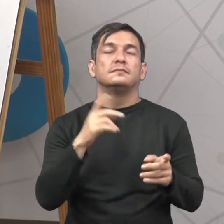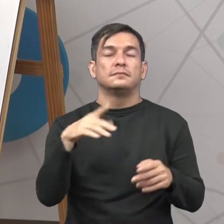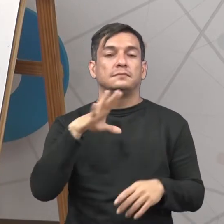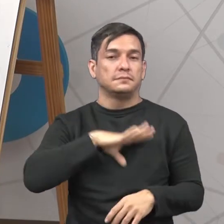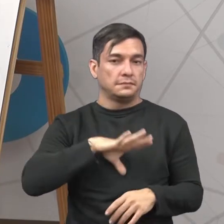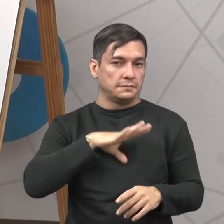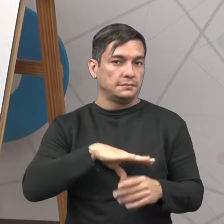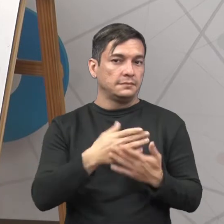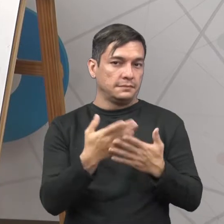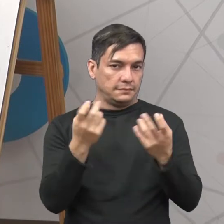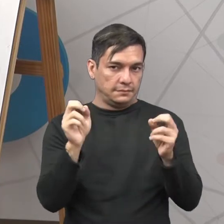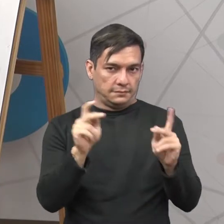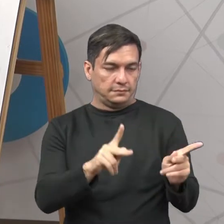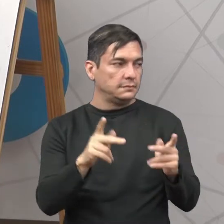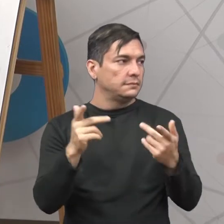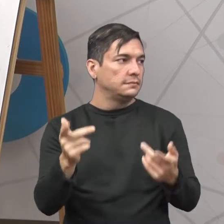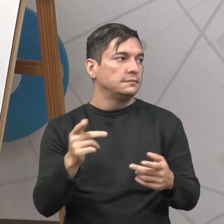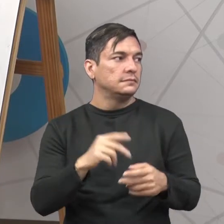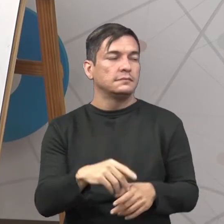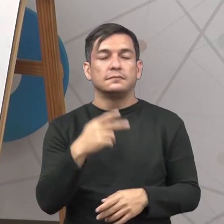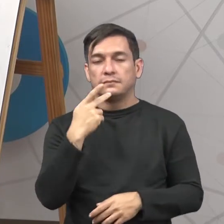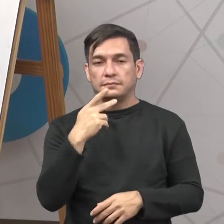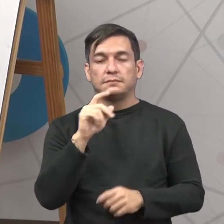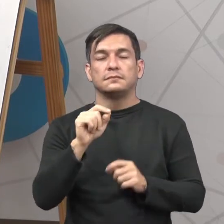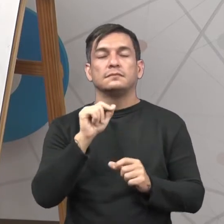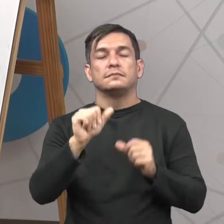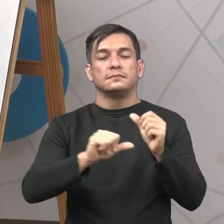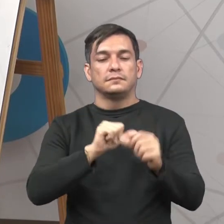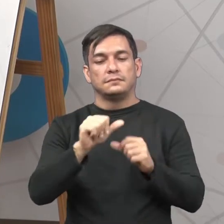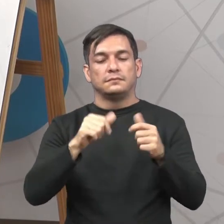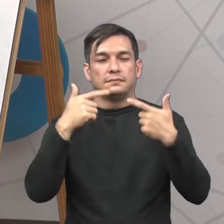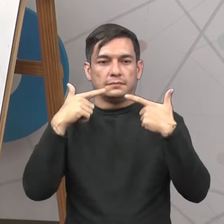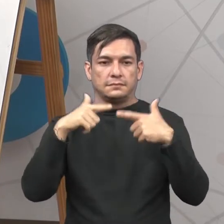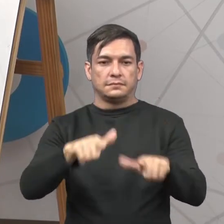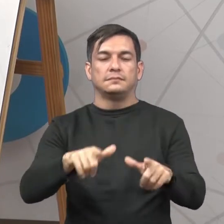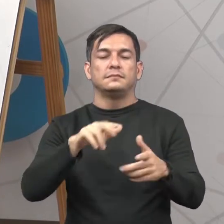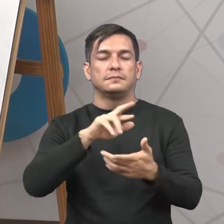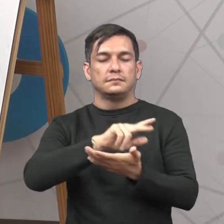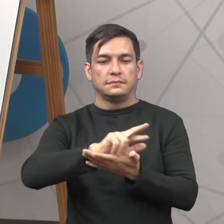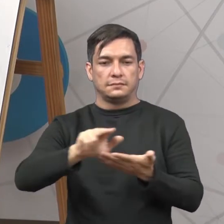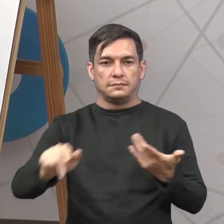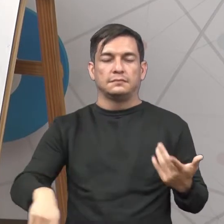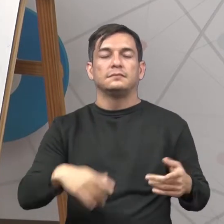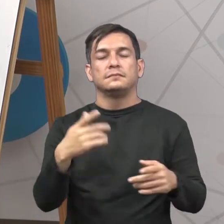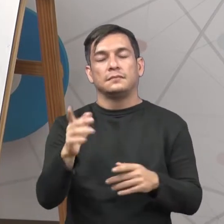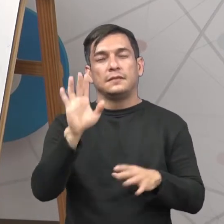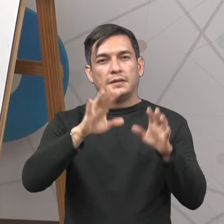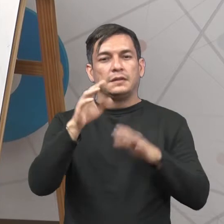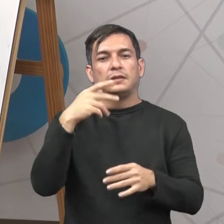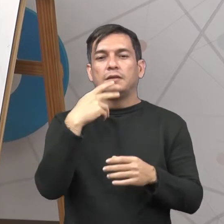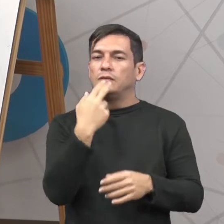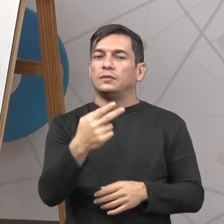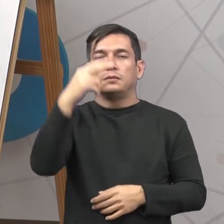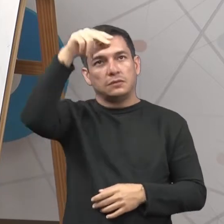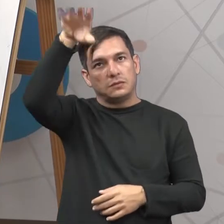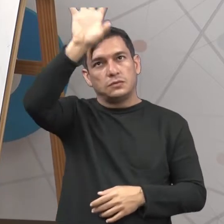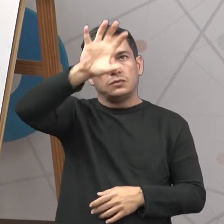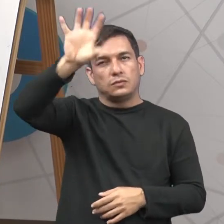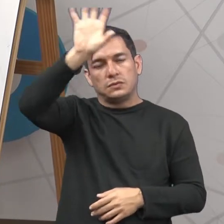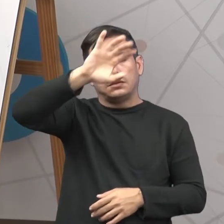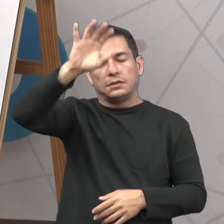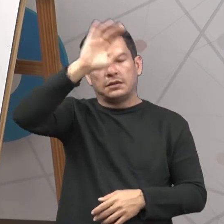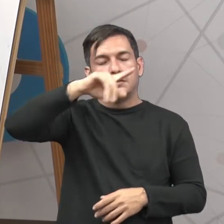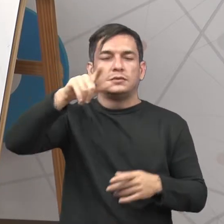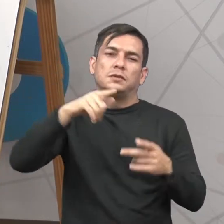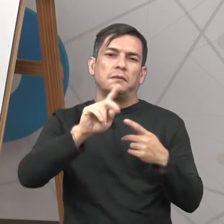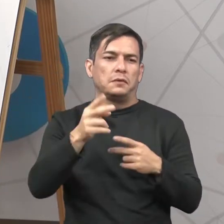a aula, ok? E vamos falar de variações linguísticas. Às vezes o que é falado lá no Nordeste, a mesma coisa, mesmo a respeito do